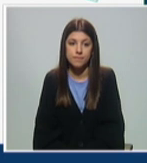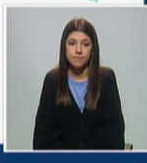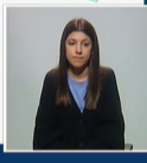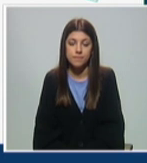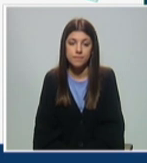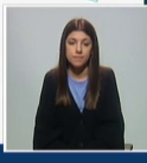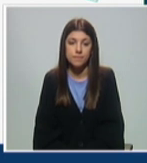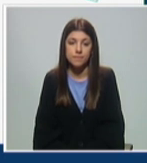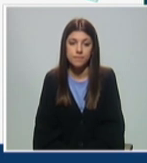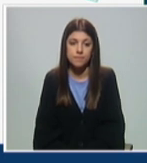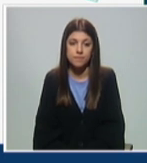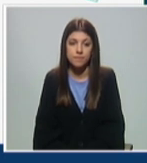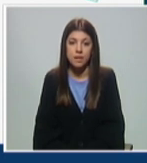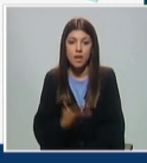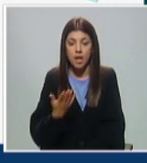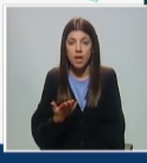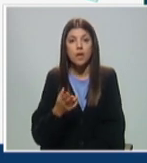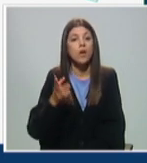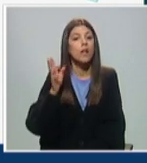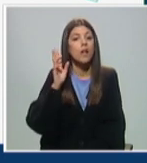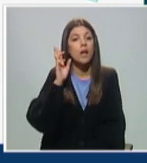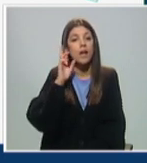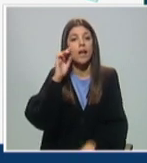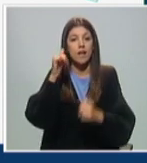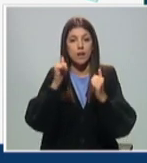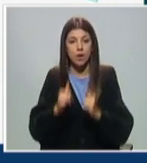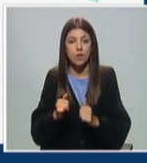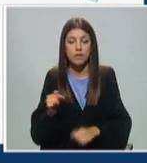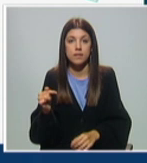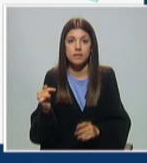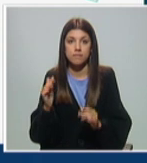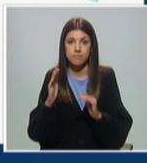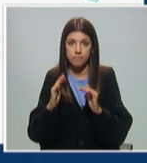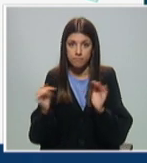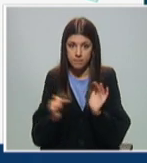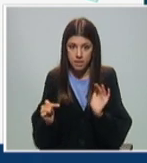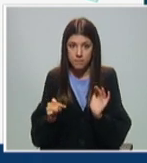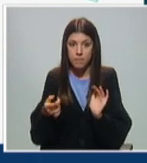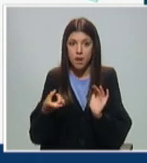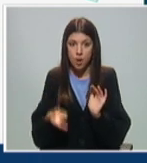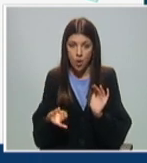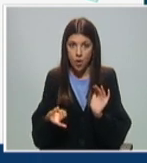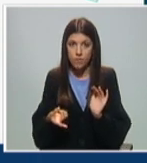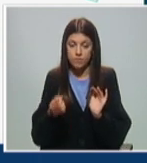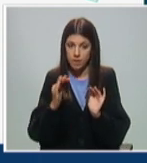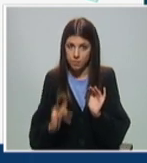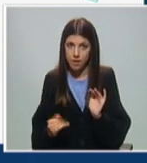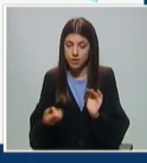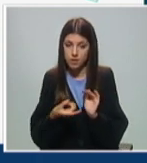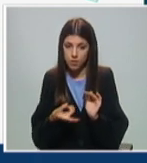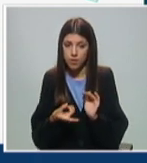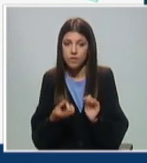A nota mais baixa passou a ser 9 e a média passou para 14,7. Porque sempre que eu faço uma